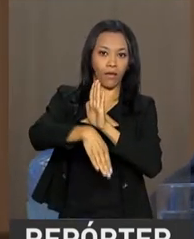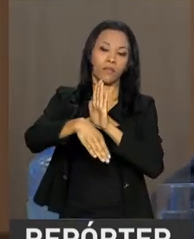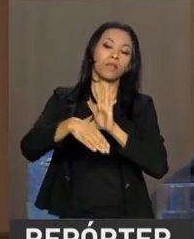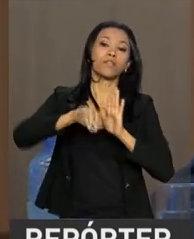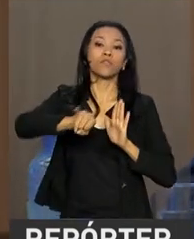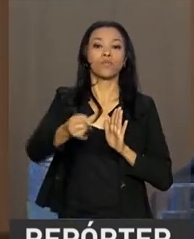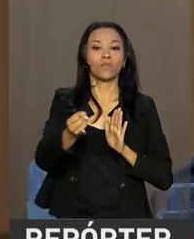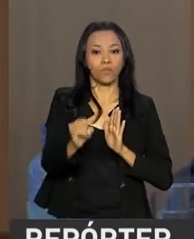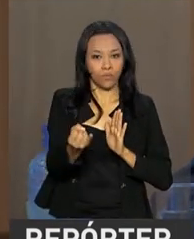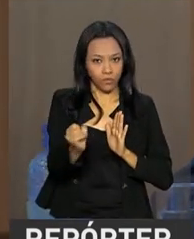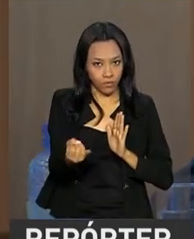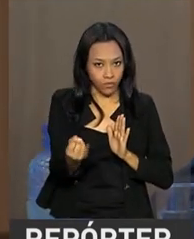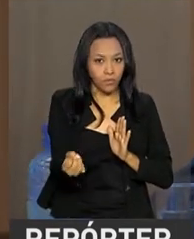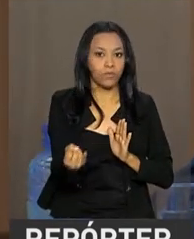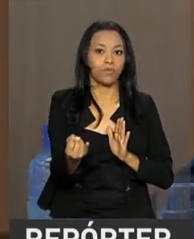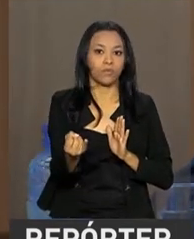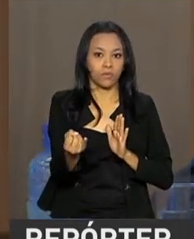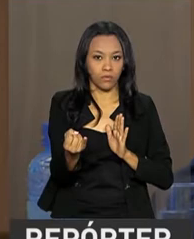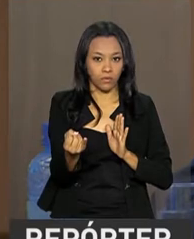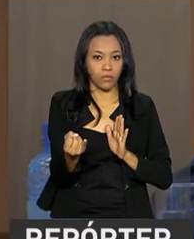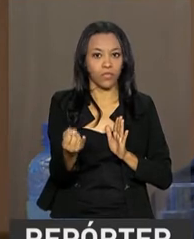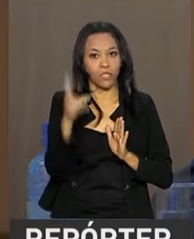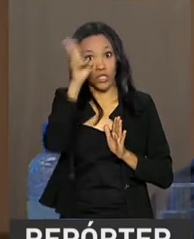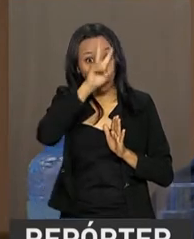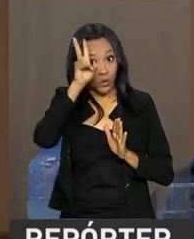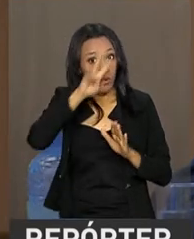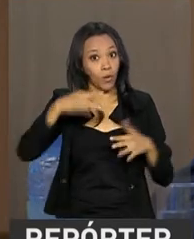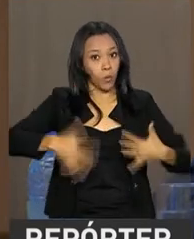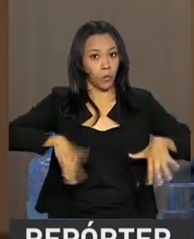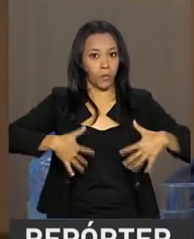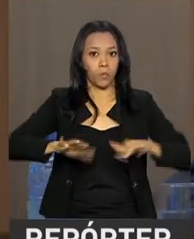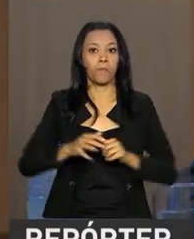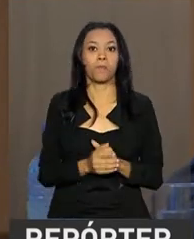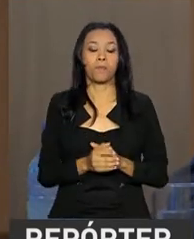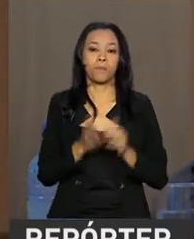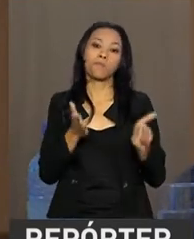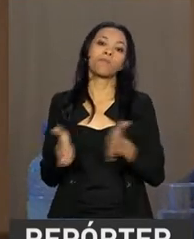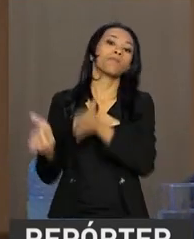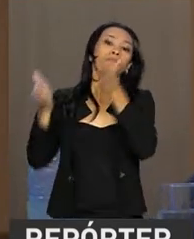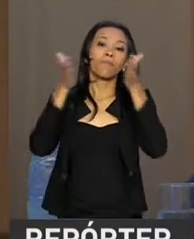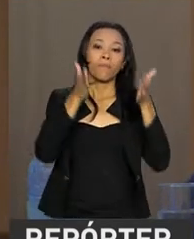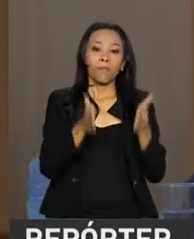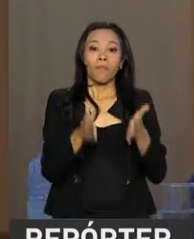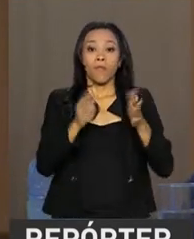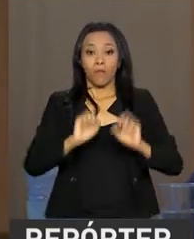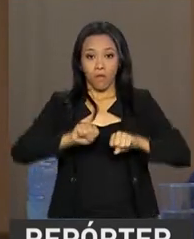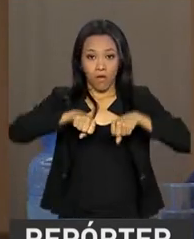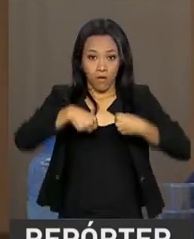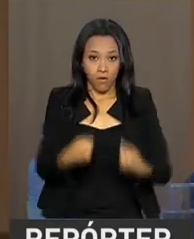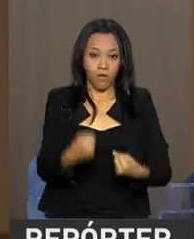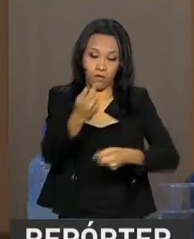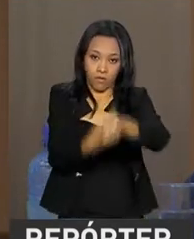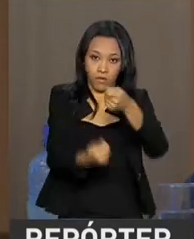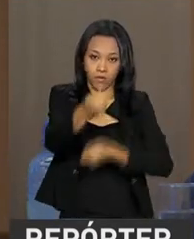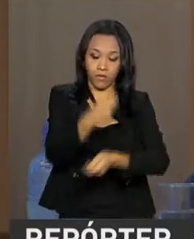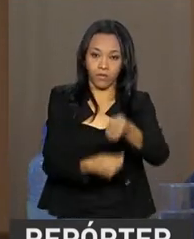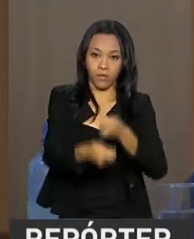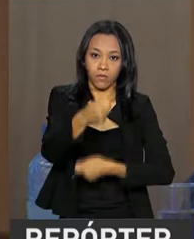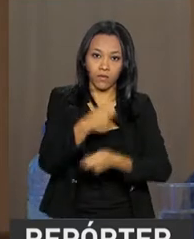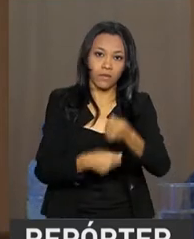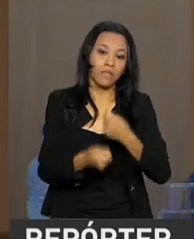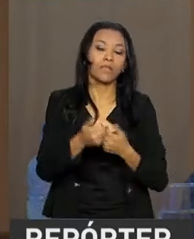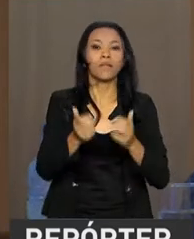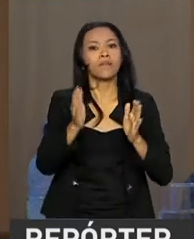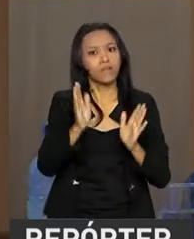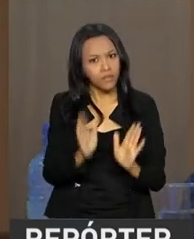de juros para mínimos históricos, e uma recuperação da economia